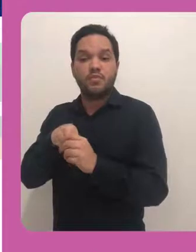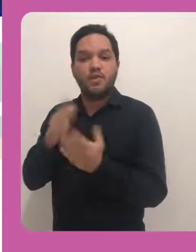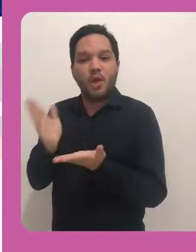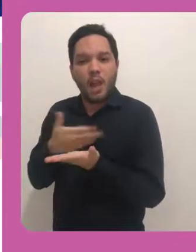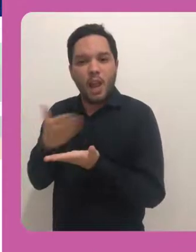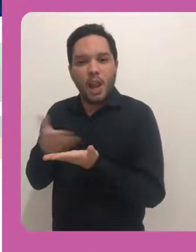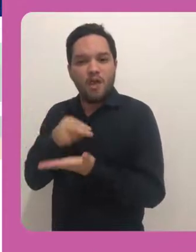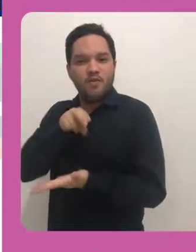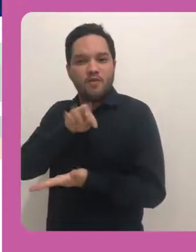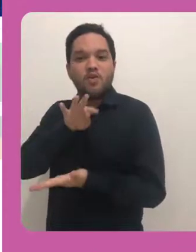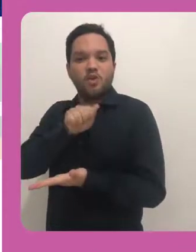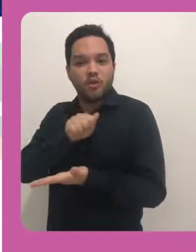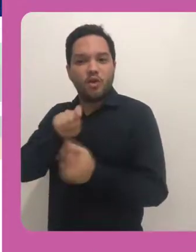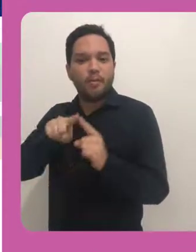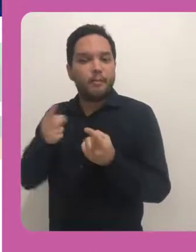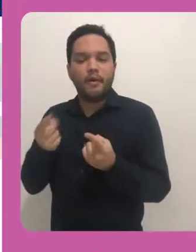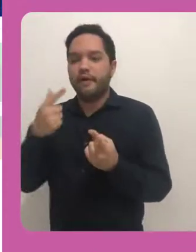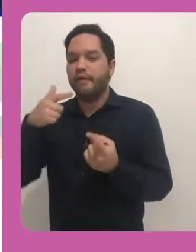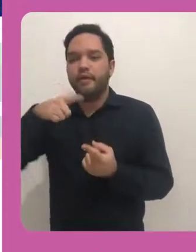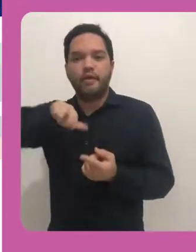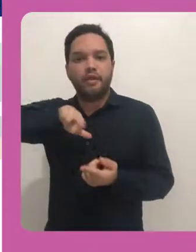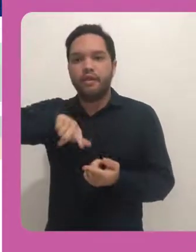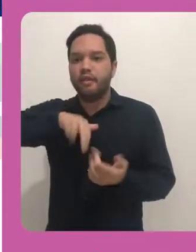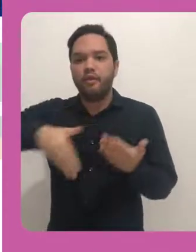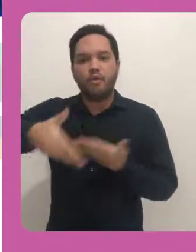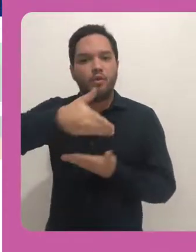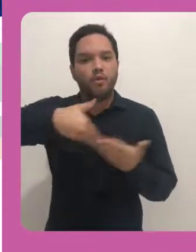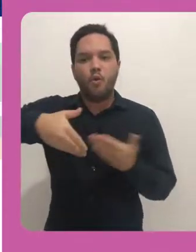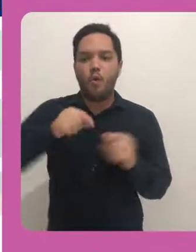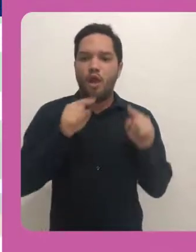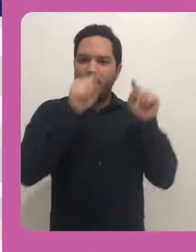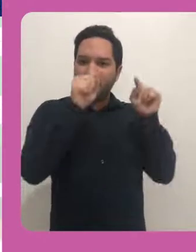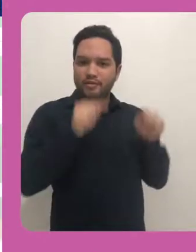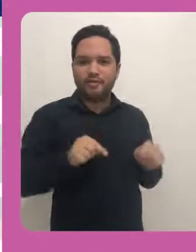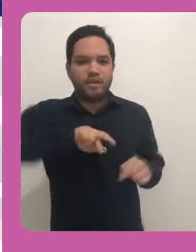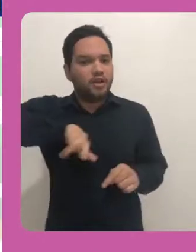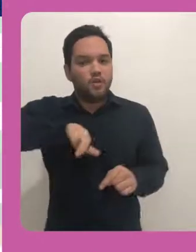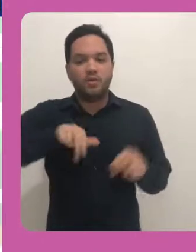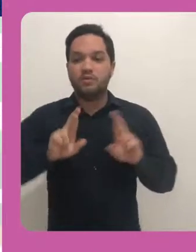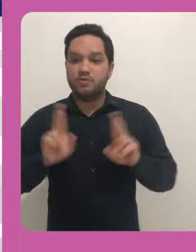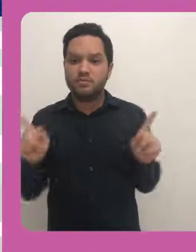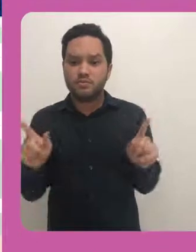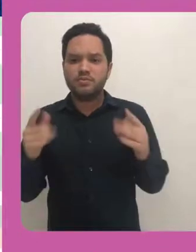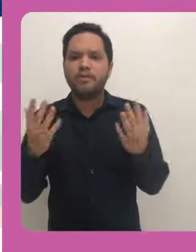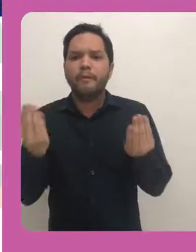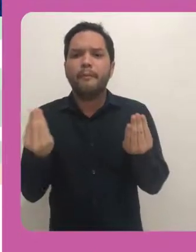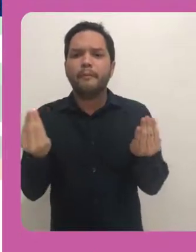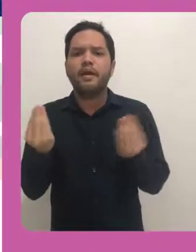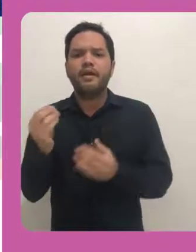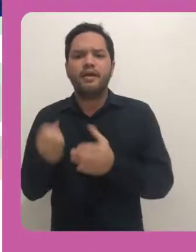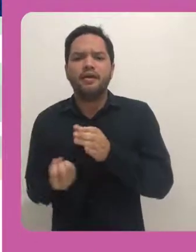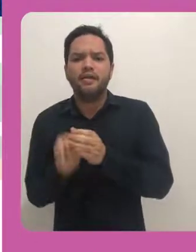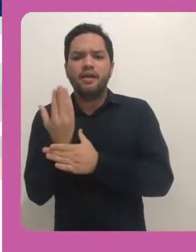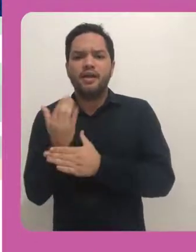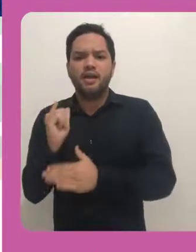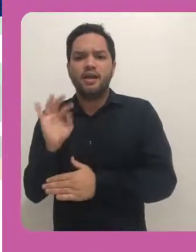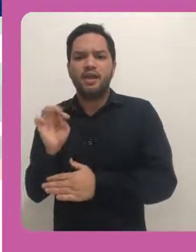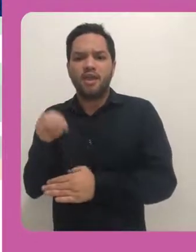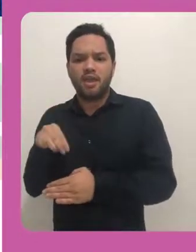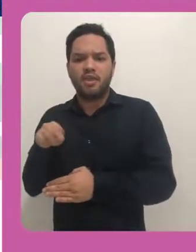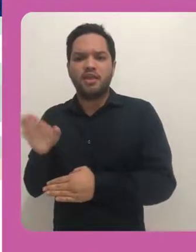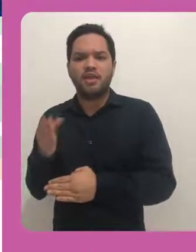de notas, mas ele não está associado a nenhuma dessas atividades. Então, para que eu crio um item de